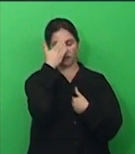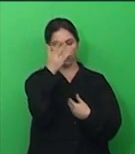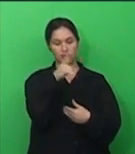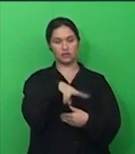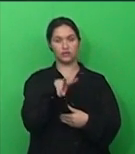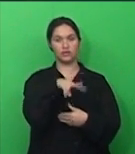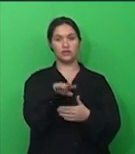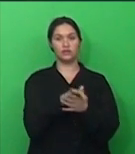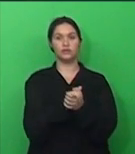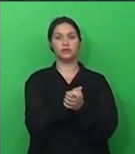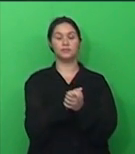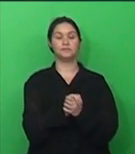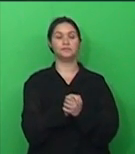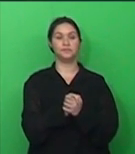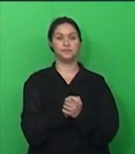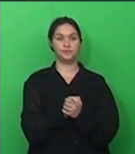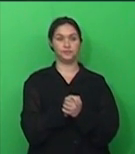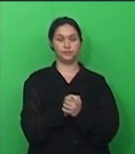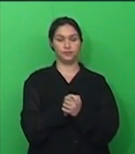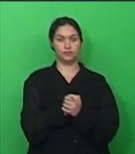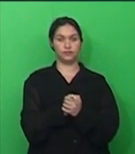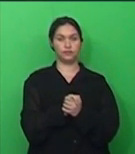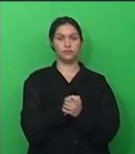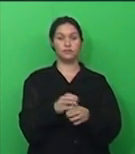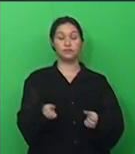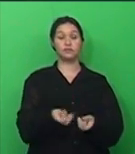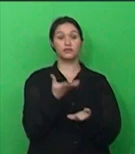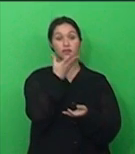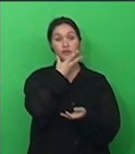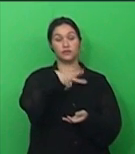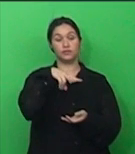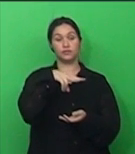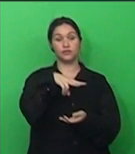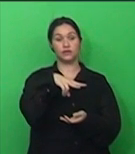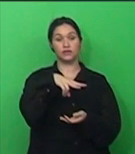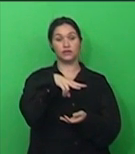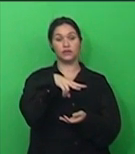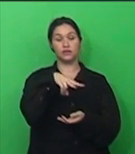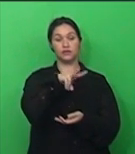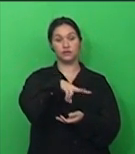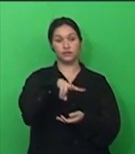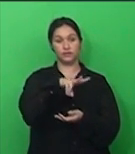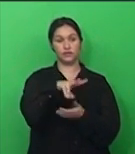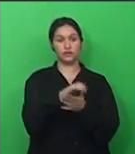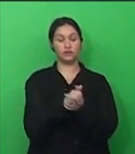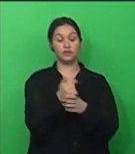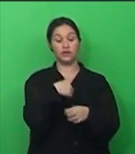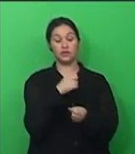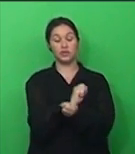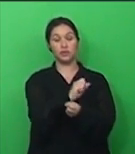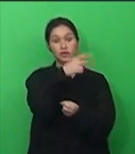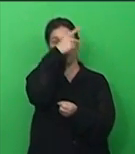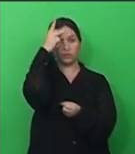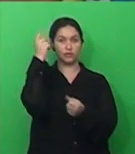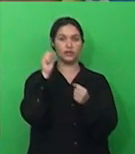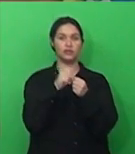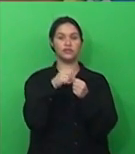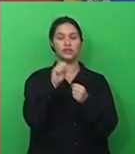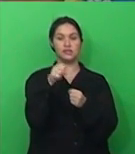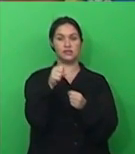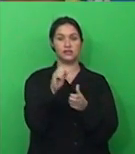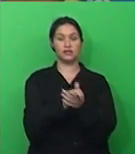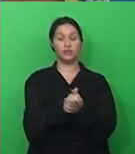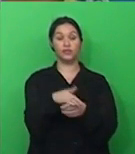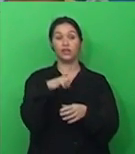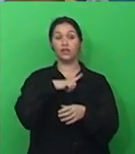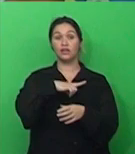concedo uma parte à Vossa Excelência. Então, vereador, eu acho que o prefeito tinha que fazer, e eu espero que faça assim, olhar os bairros